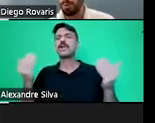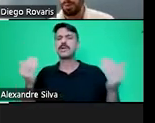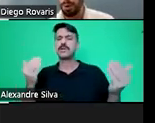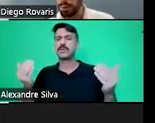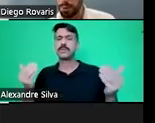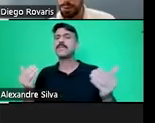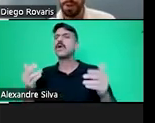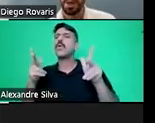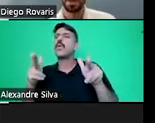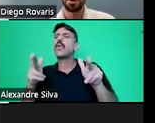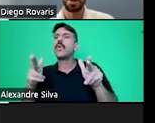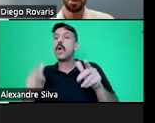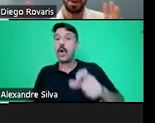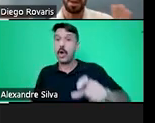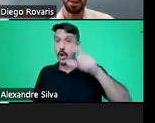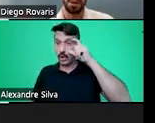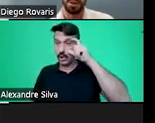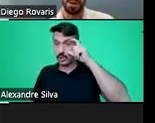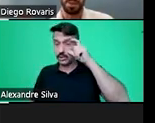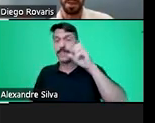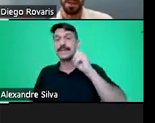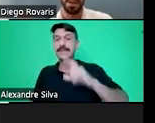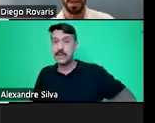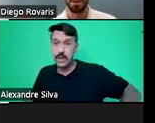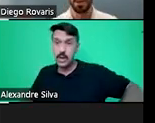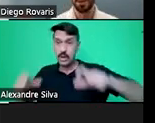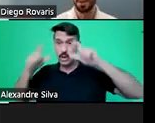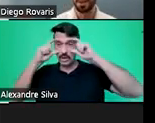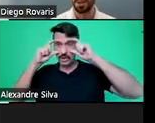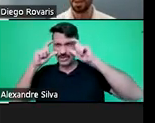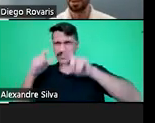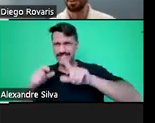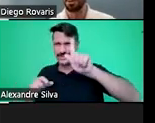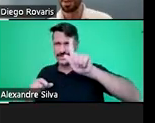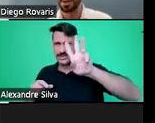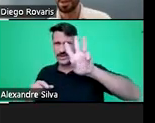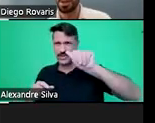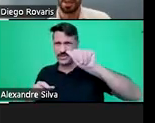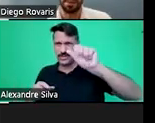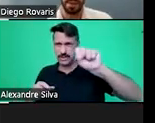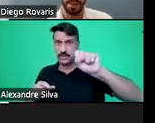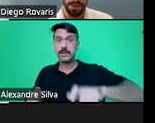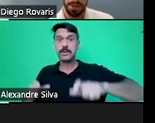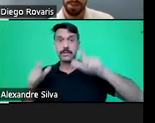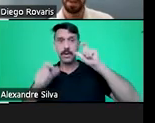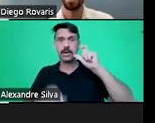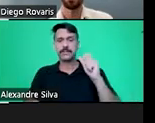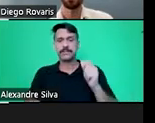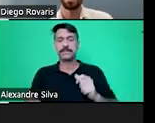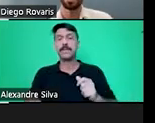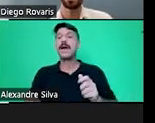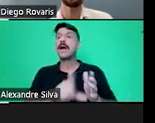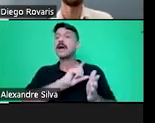como um óculos. Então, quando a gente coloca esse óculos, a gente passa a enxergar coisas que a gente não enxergava